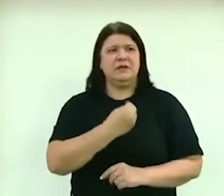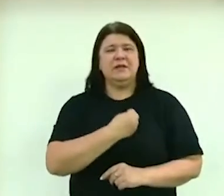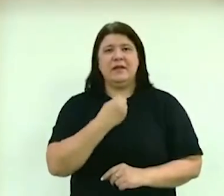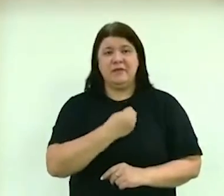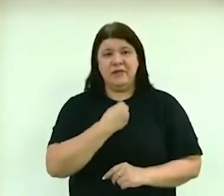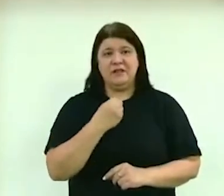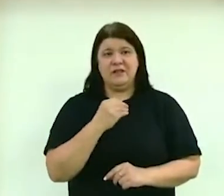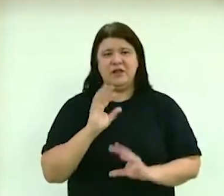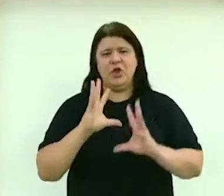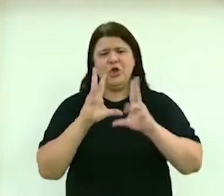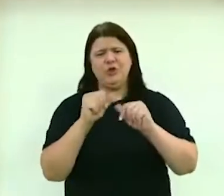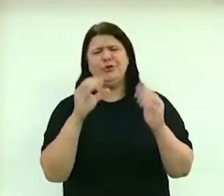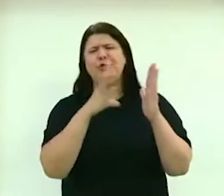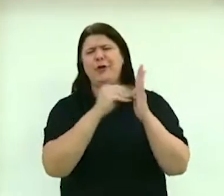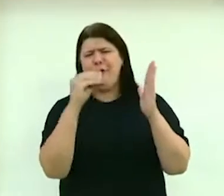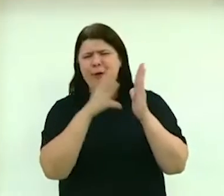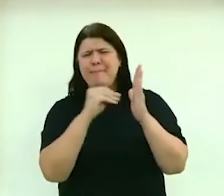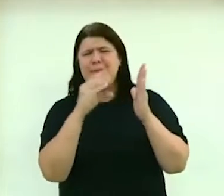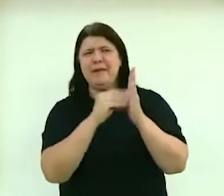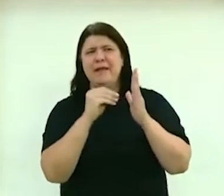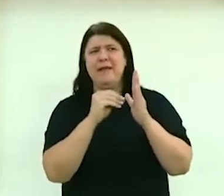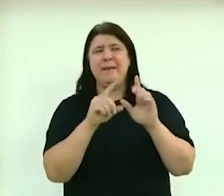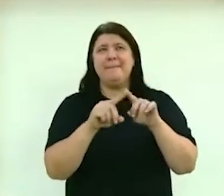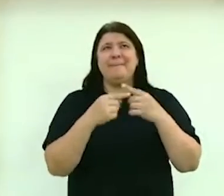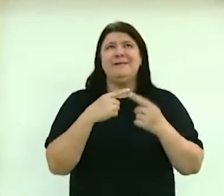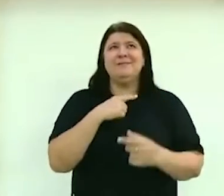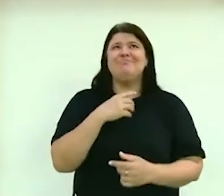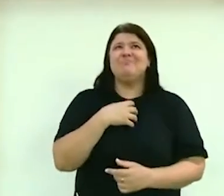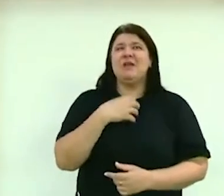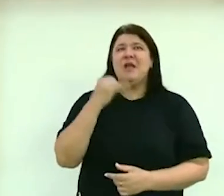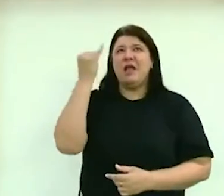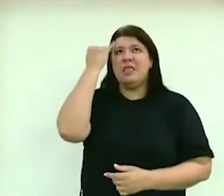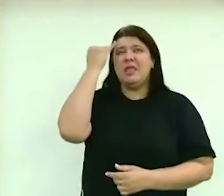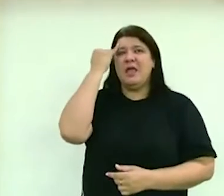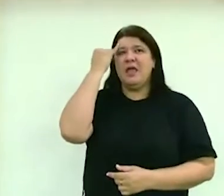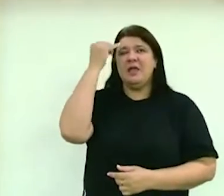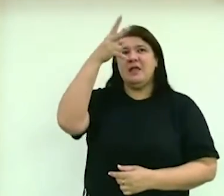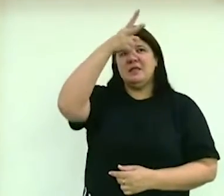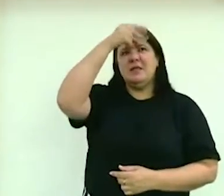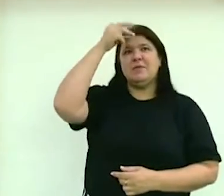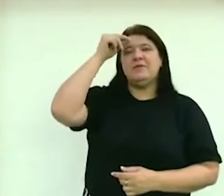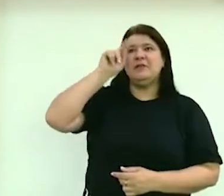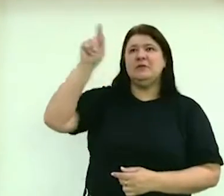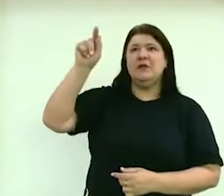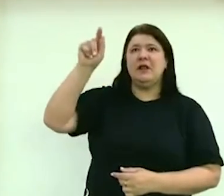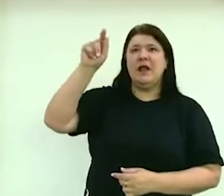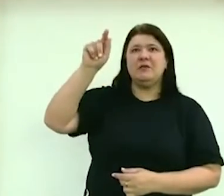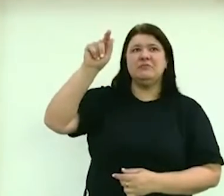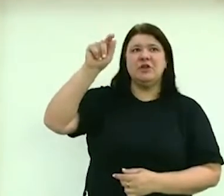tudo se copia. Eu vi essa ideia numa prefeitura do Nordeste,